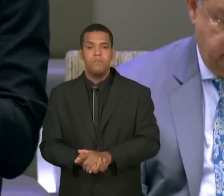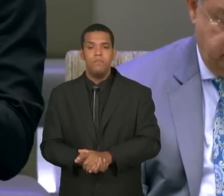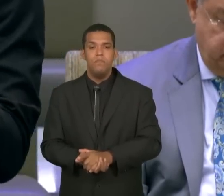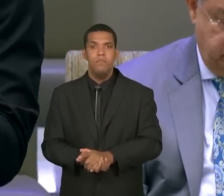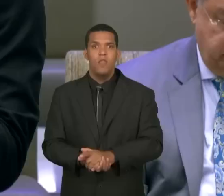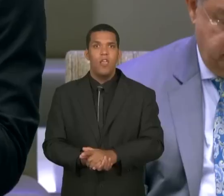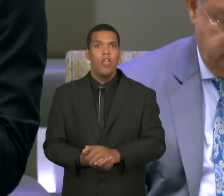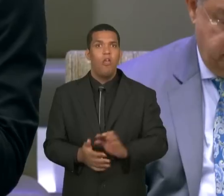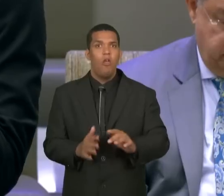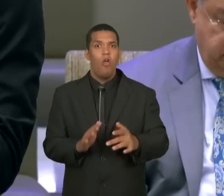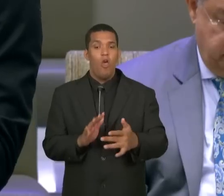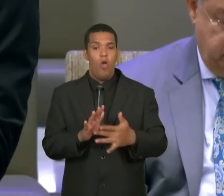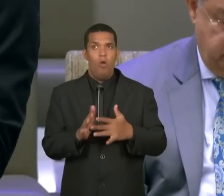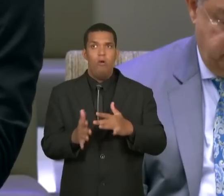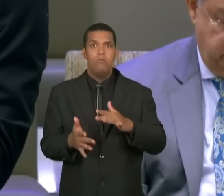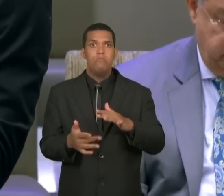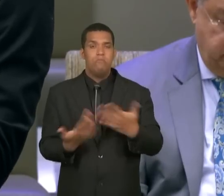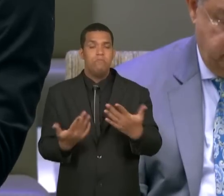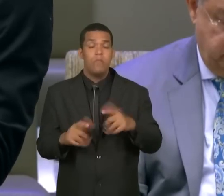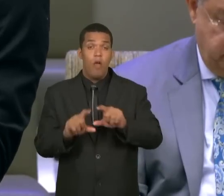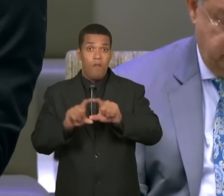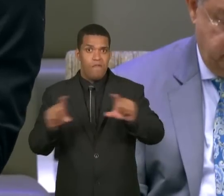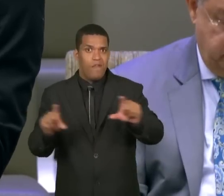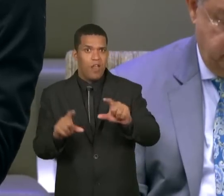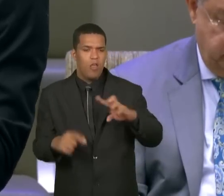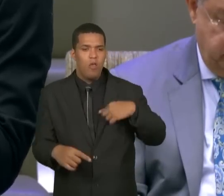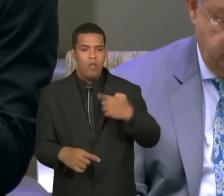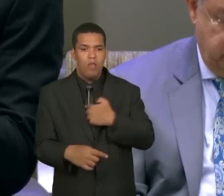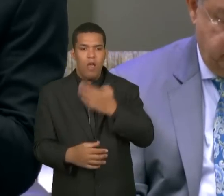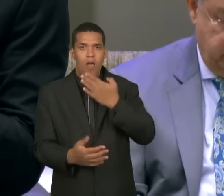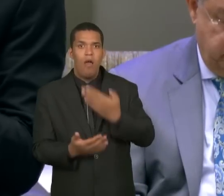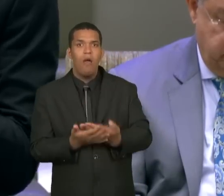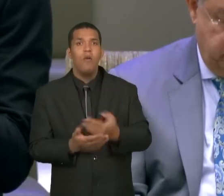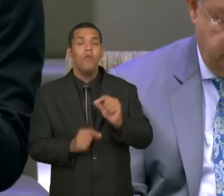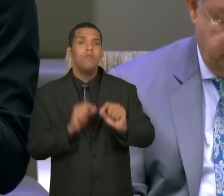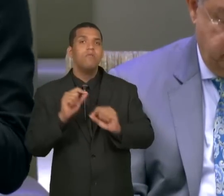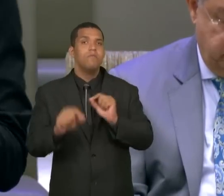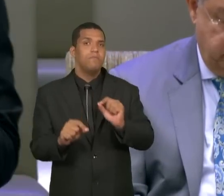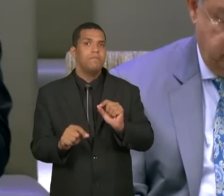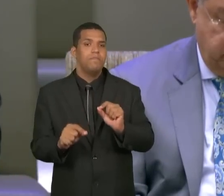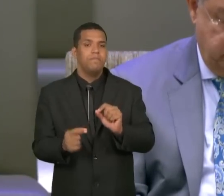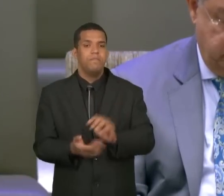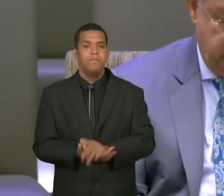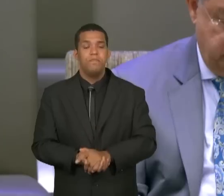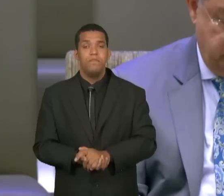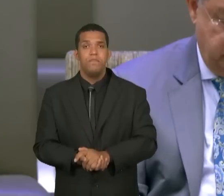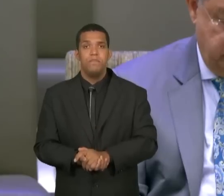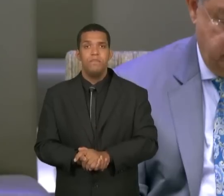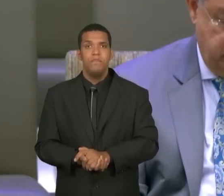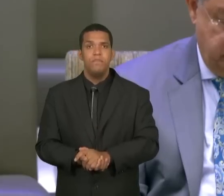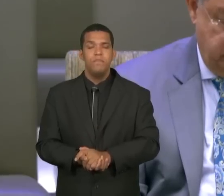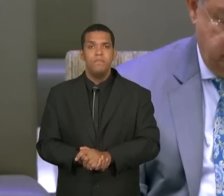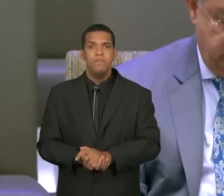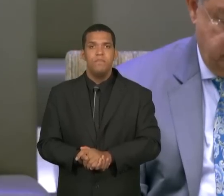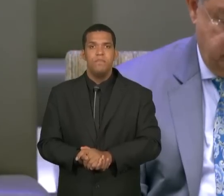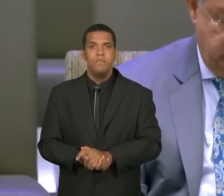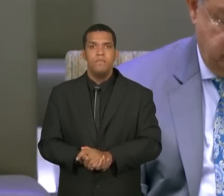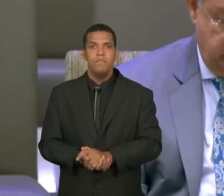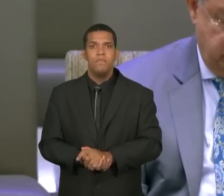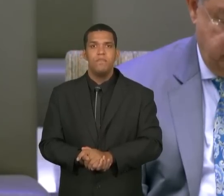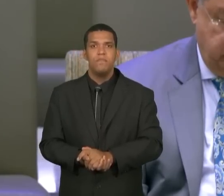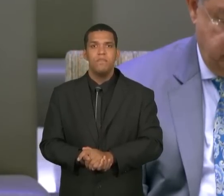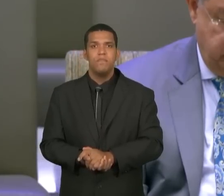impacto porque traz consigo uma verdade incontestável e